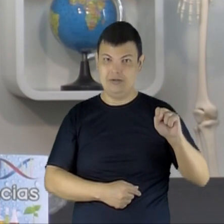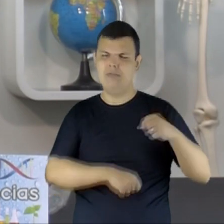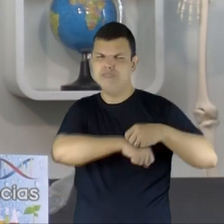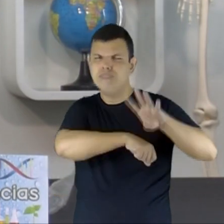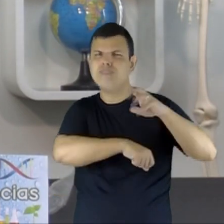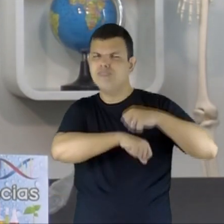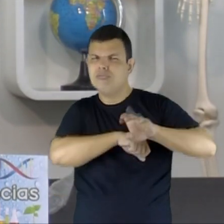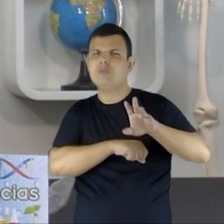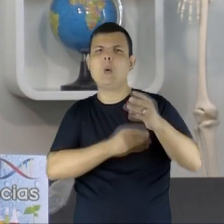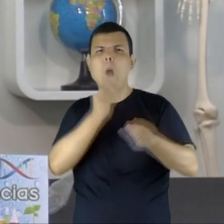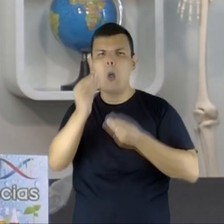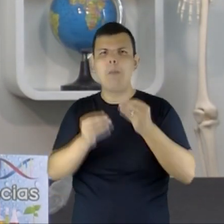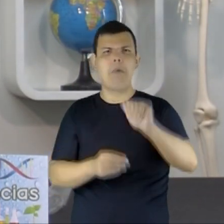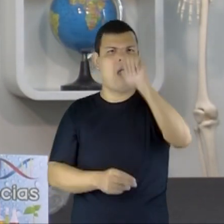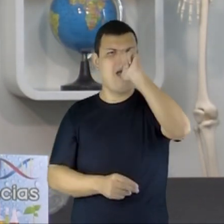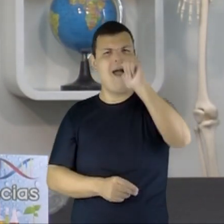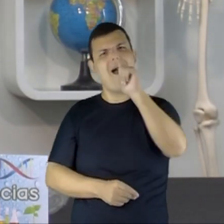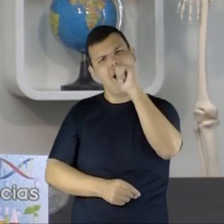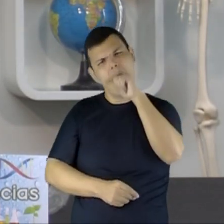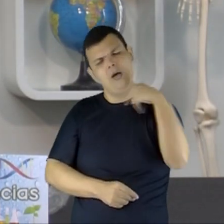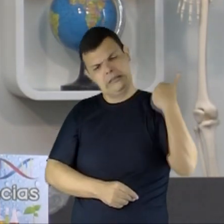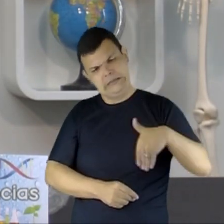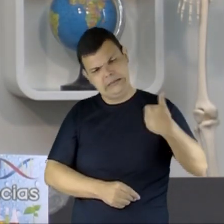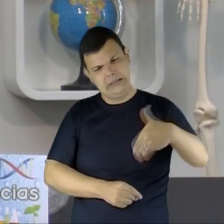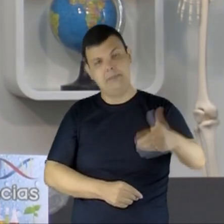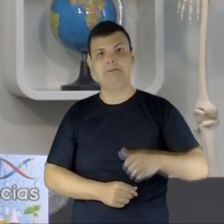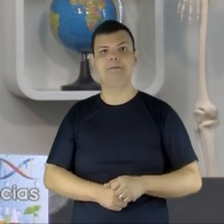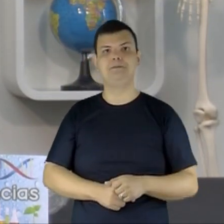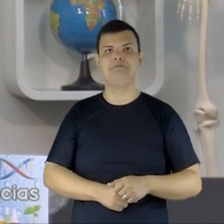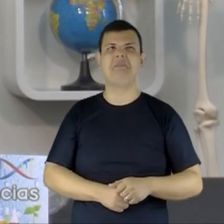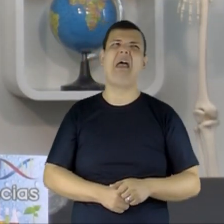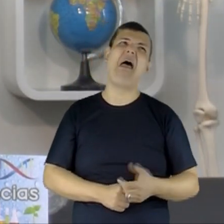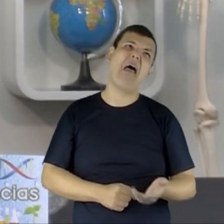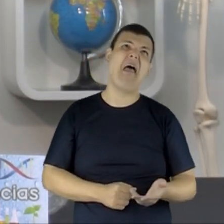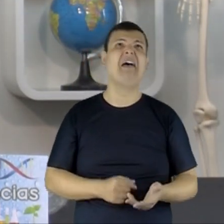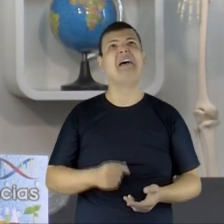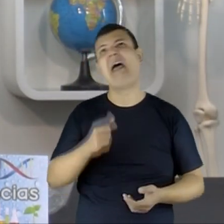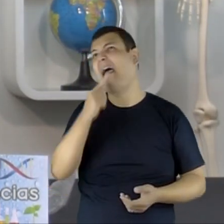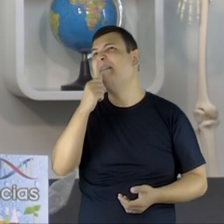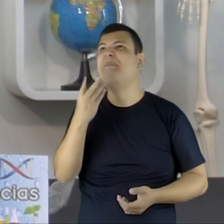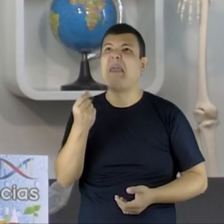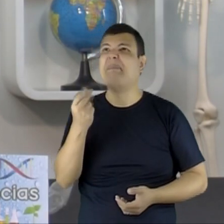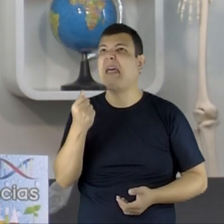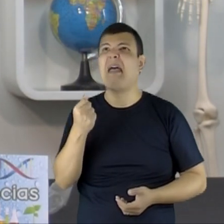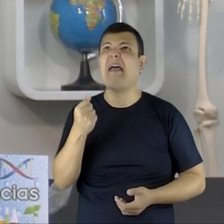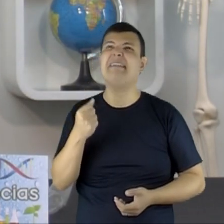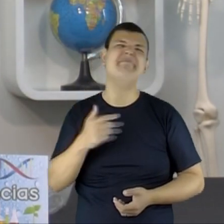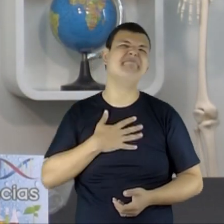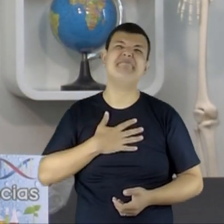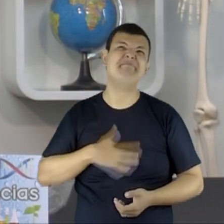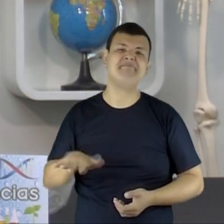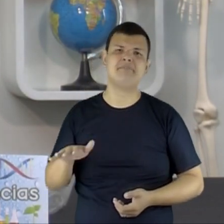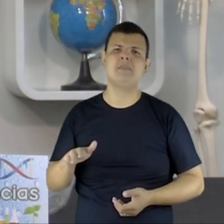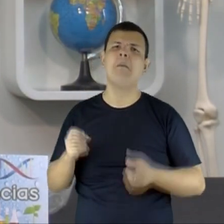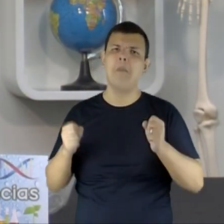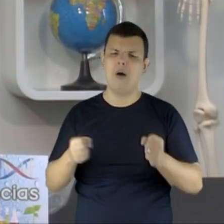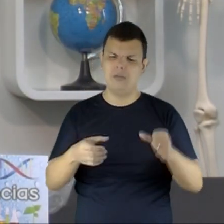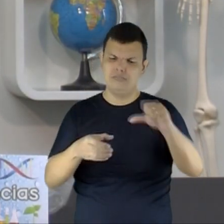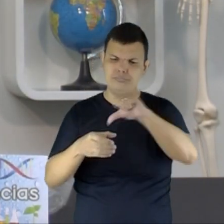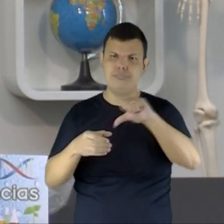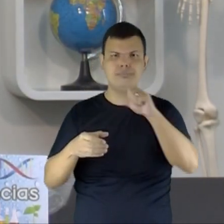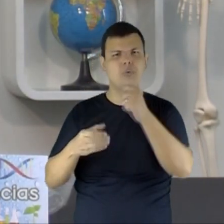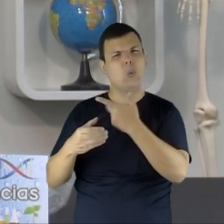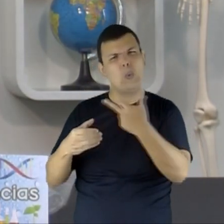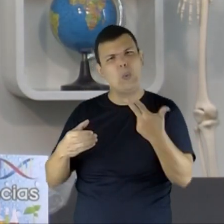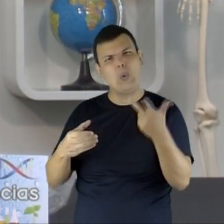você consumir água no seu dia a dia. Se você não diz, não tem gosto de nada, não gosta de beber água, você pode saborizar essa água, como